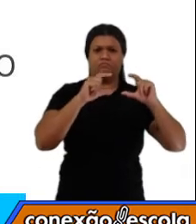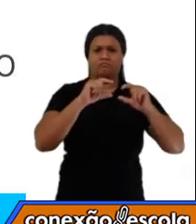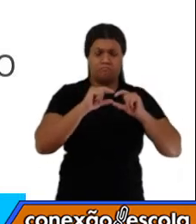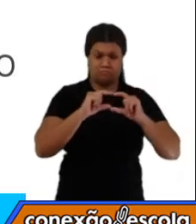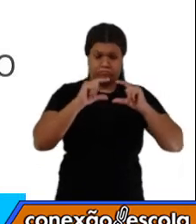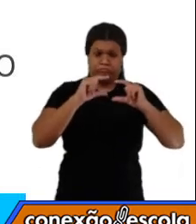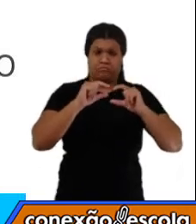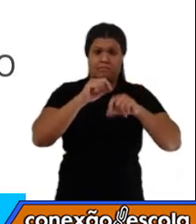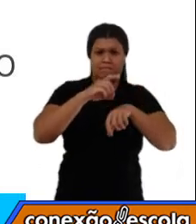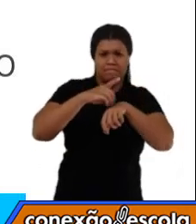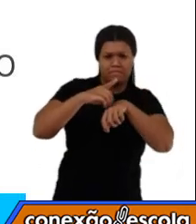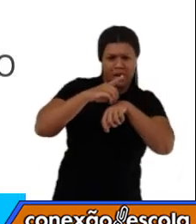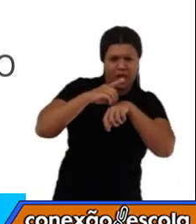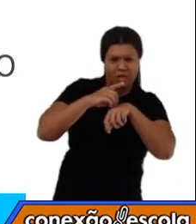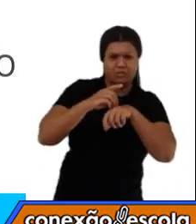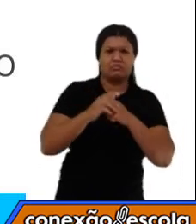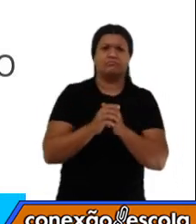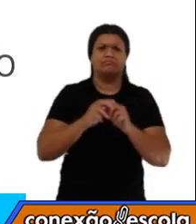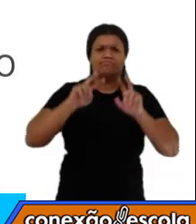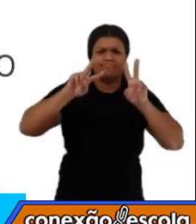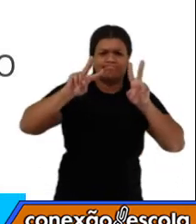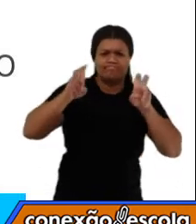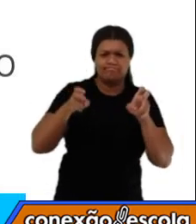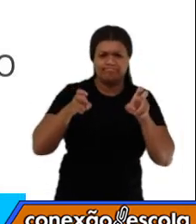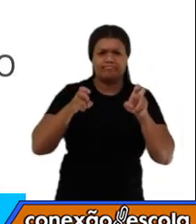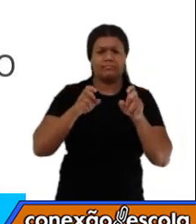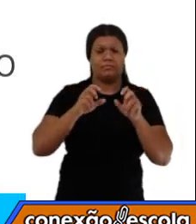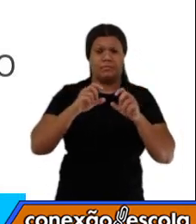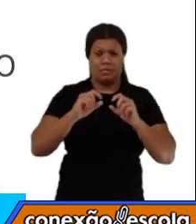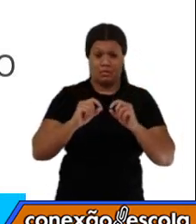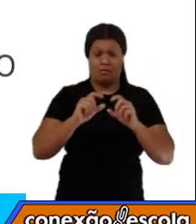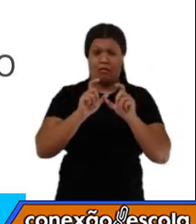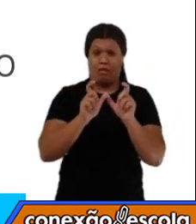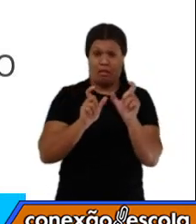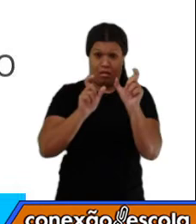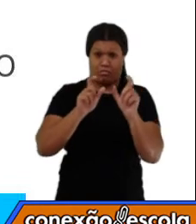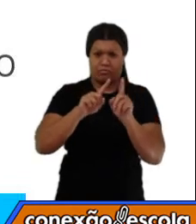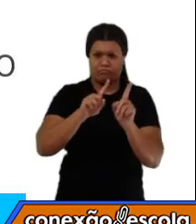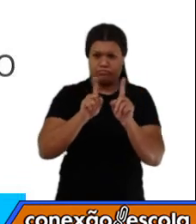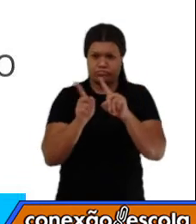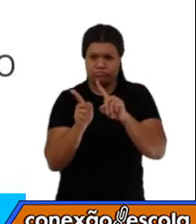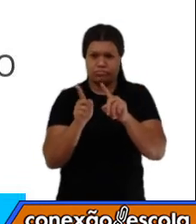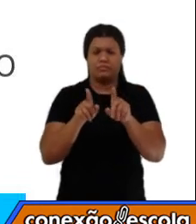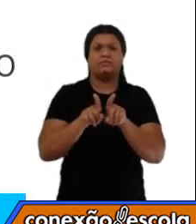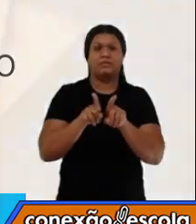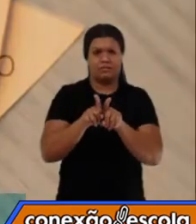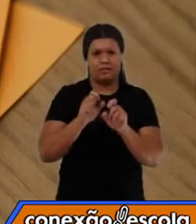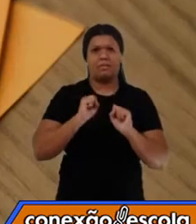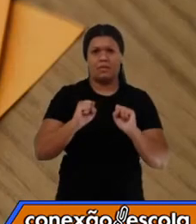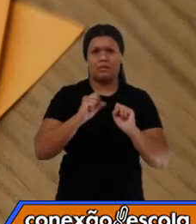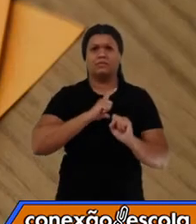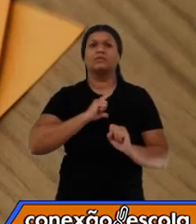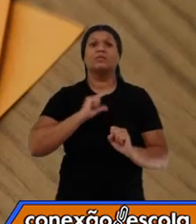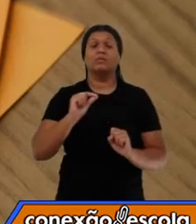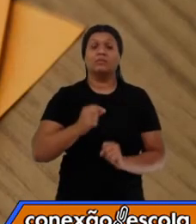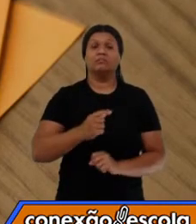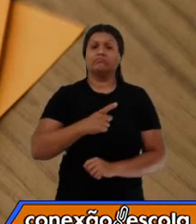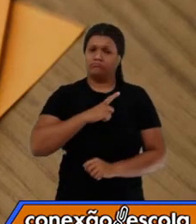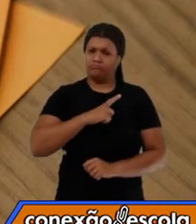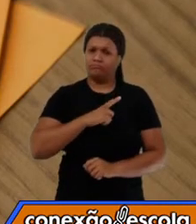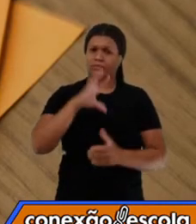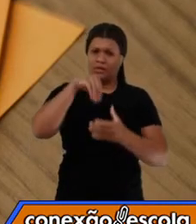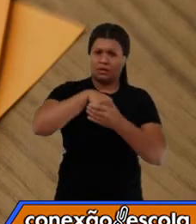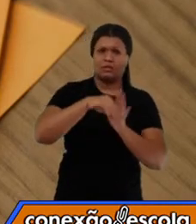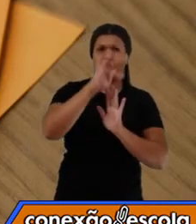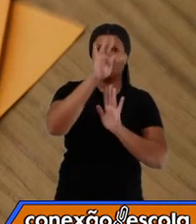negrito, muita aspas, muito itálico, e pode também haver presença no texto